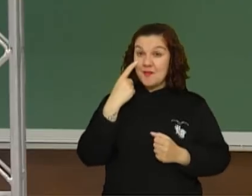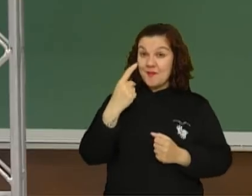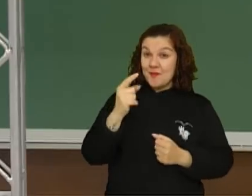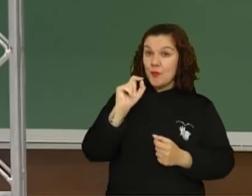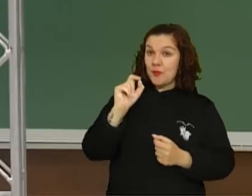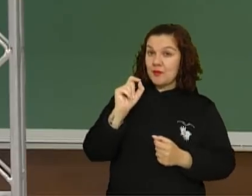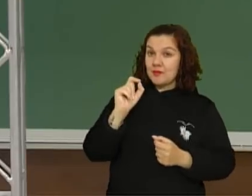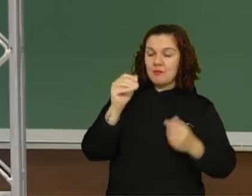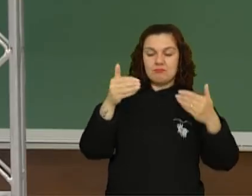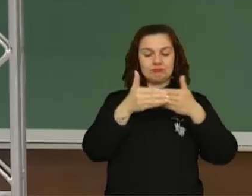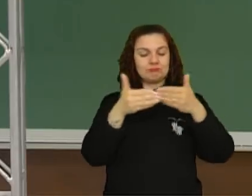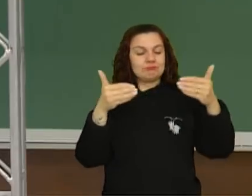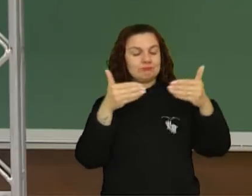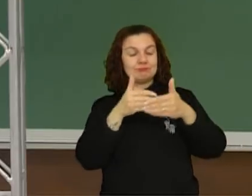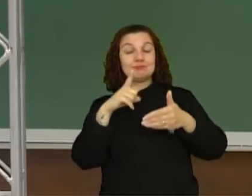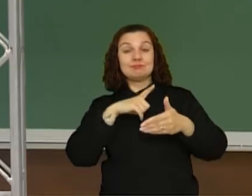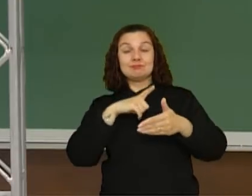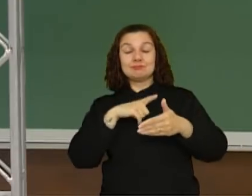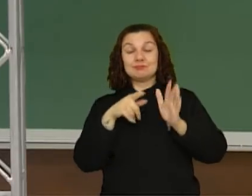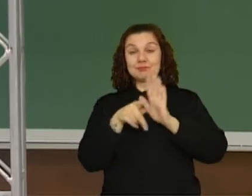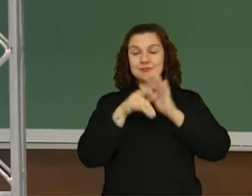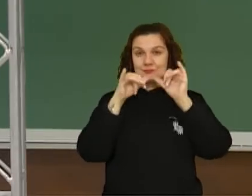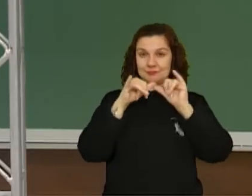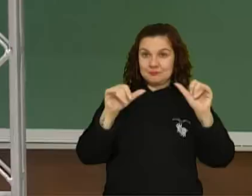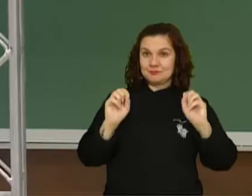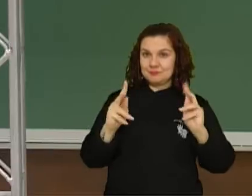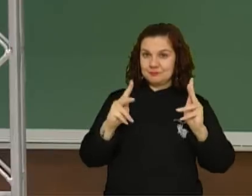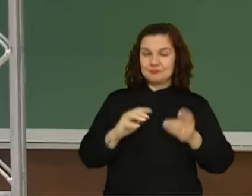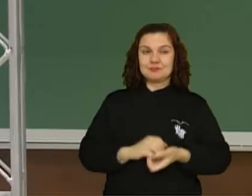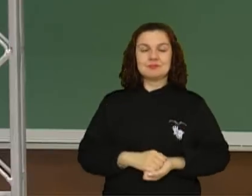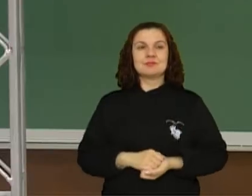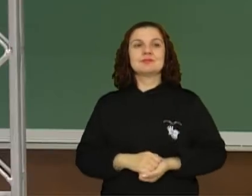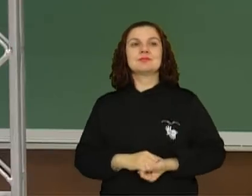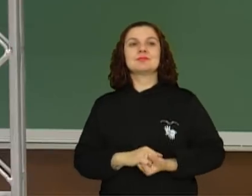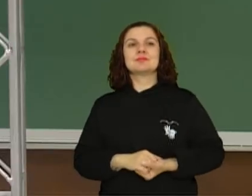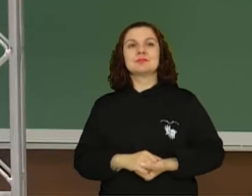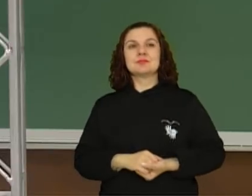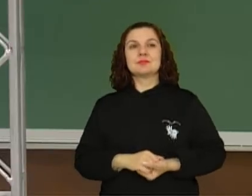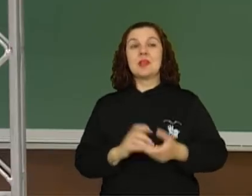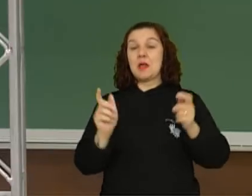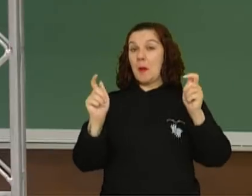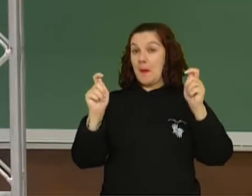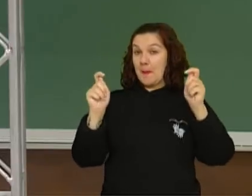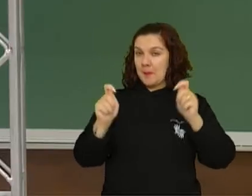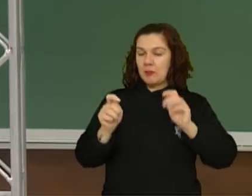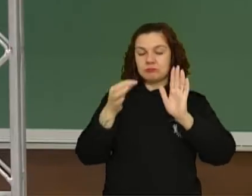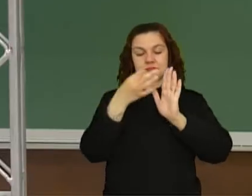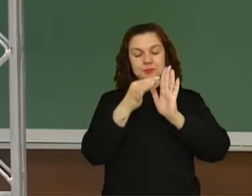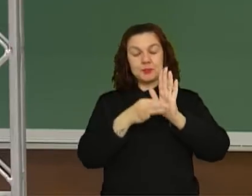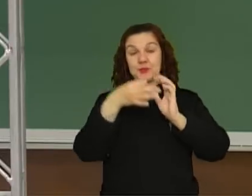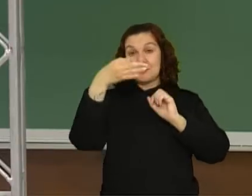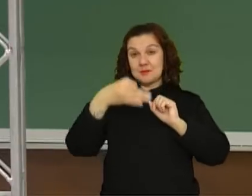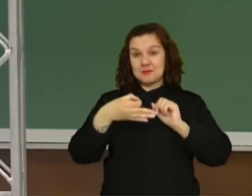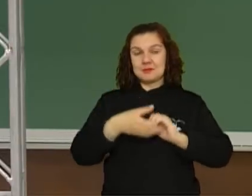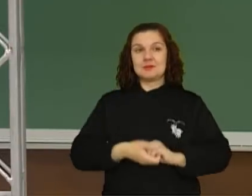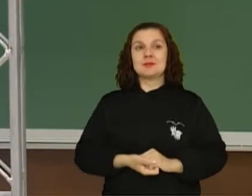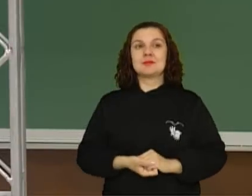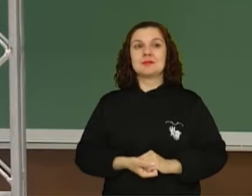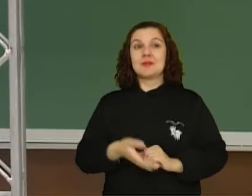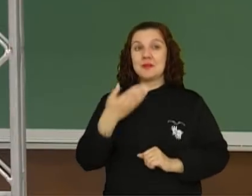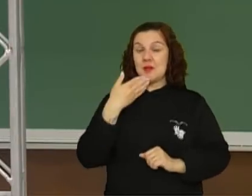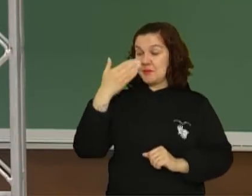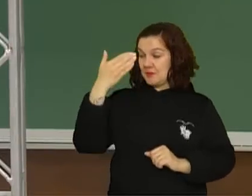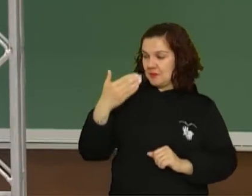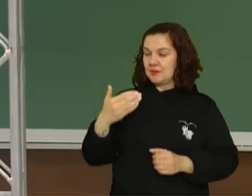as partes que compõem a notícia, ok? Para que então possam marcar certinho o que é preciso, o que é pedido